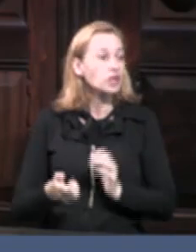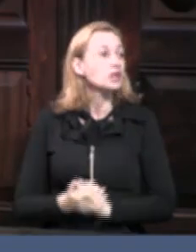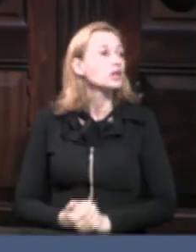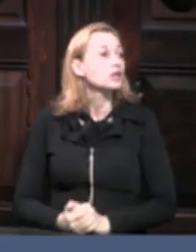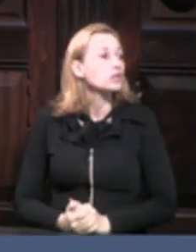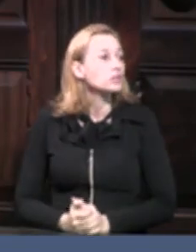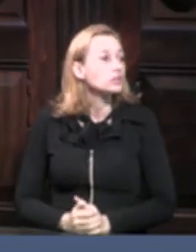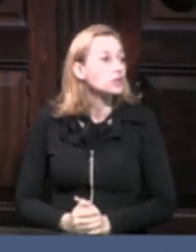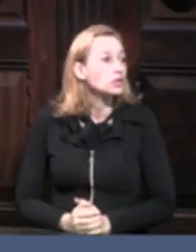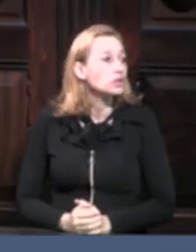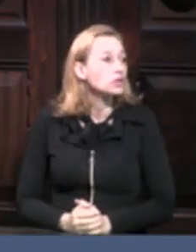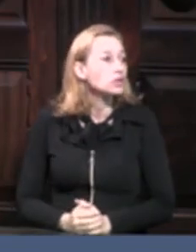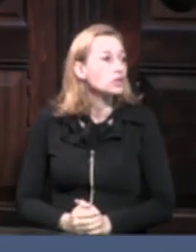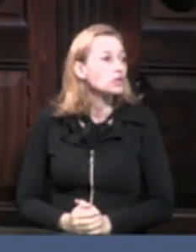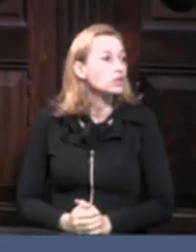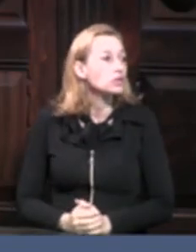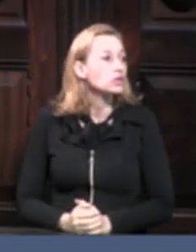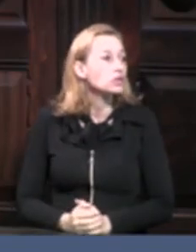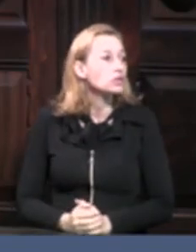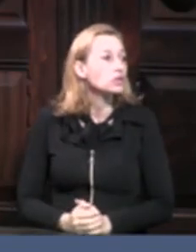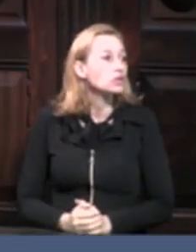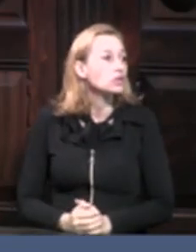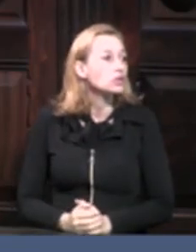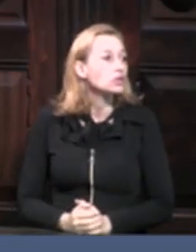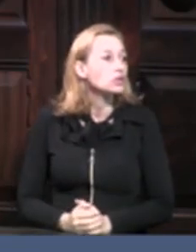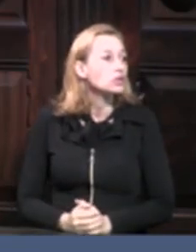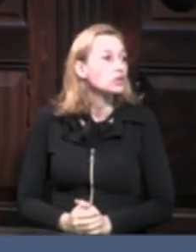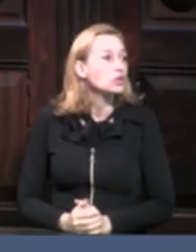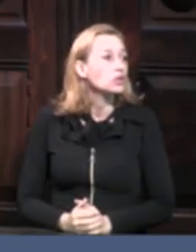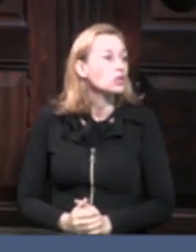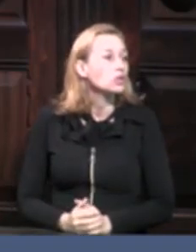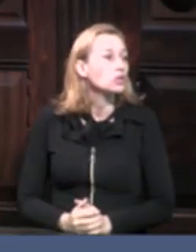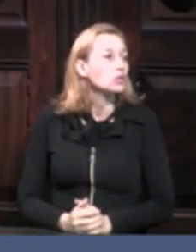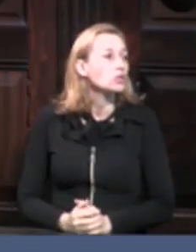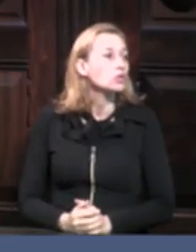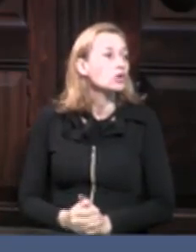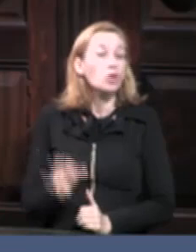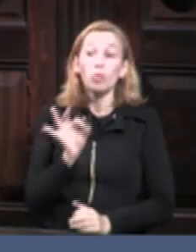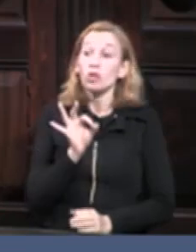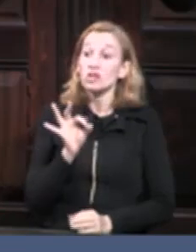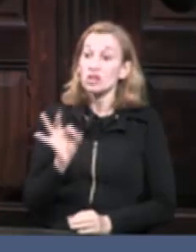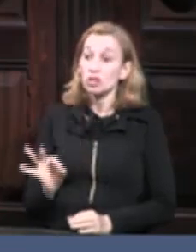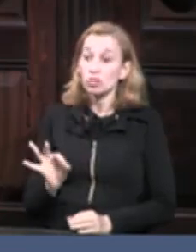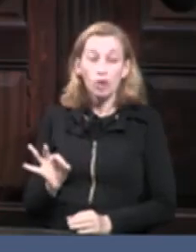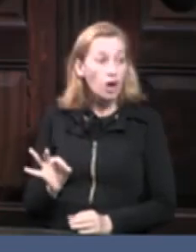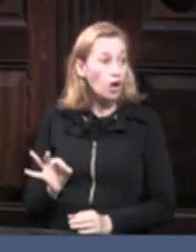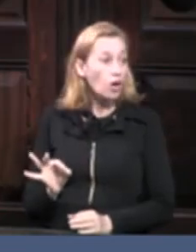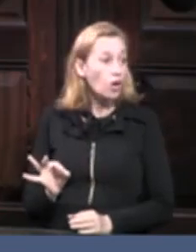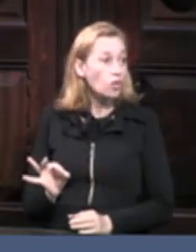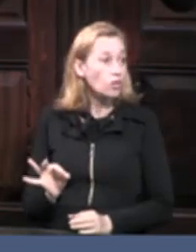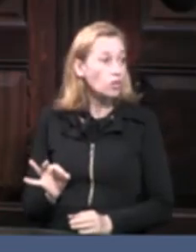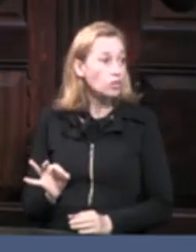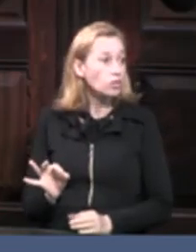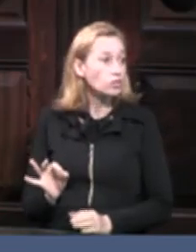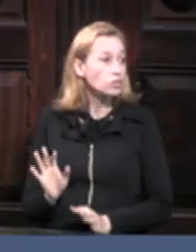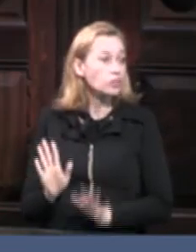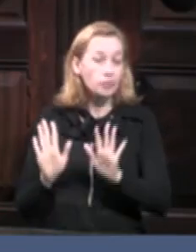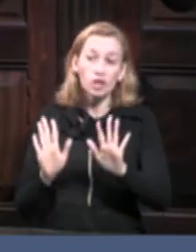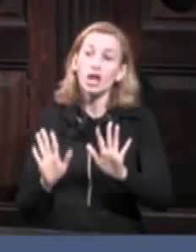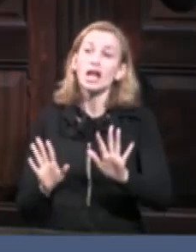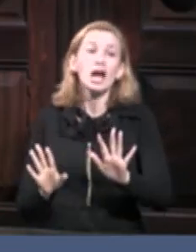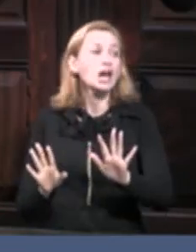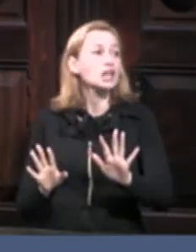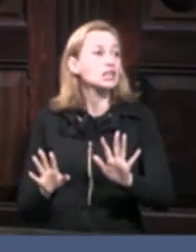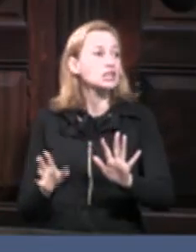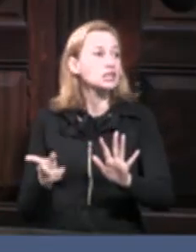determina um percentual para gastos do Estado com publicidade. Aliás, presidente deputado Gilberto Palmares,